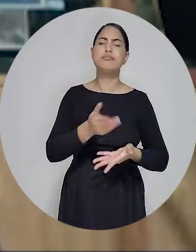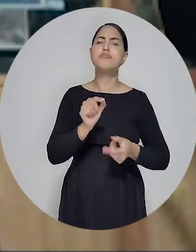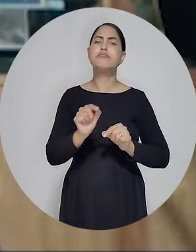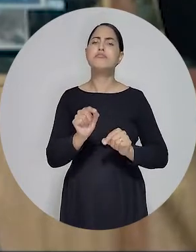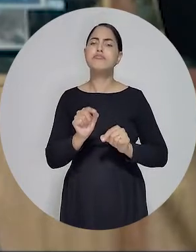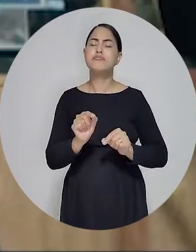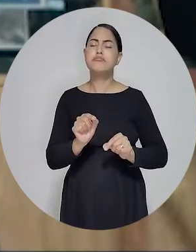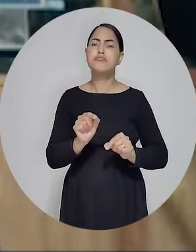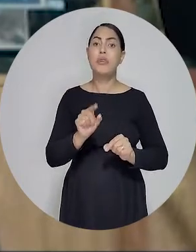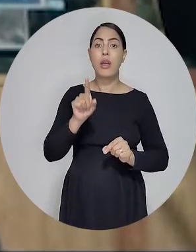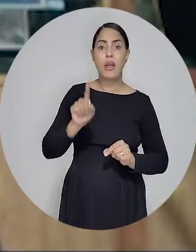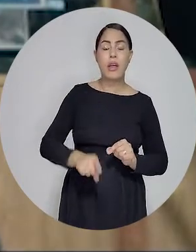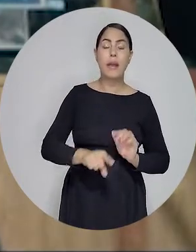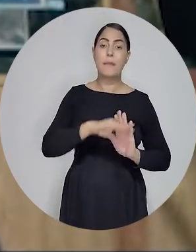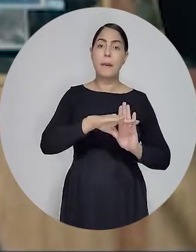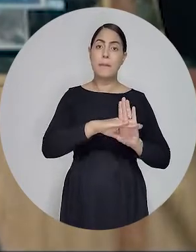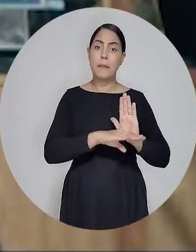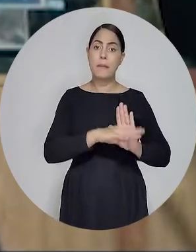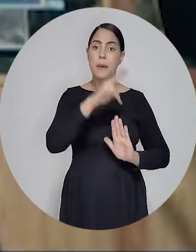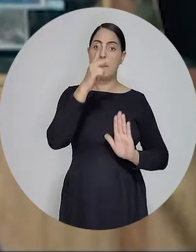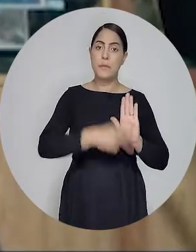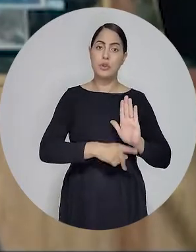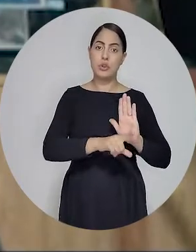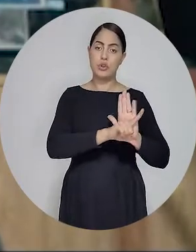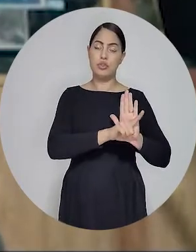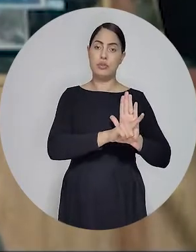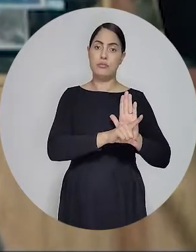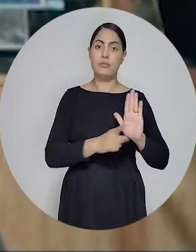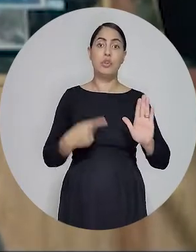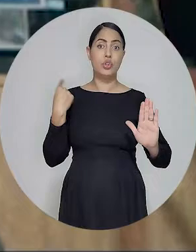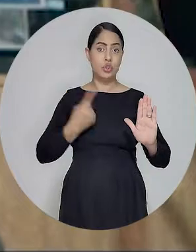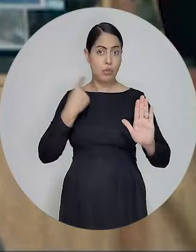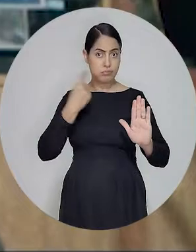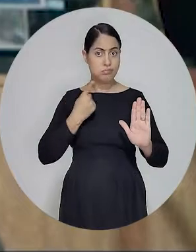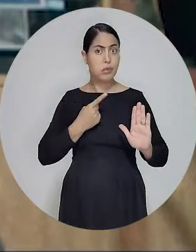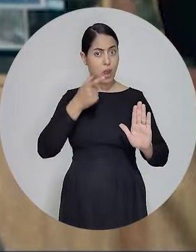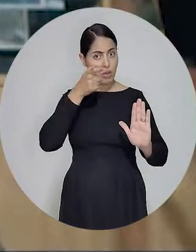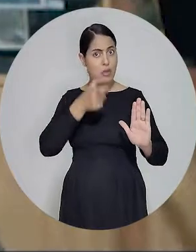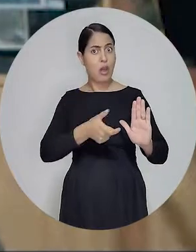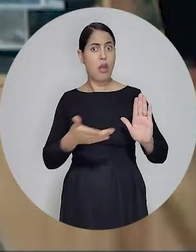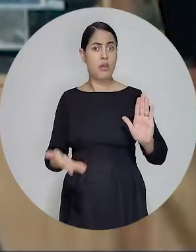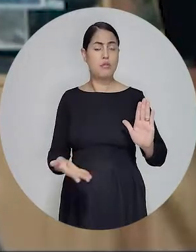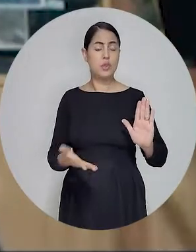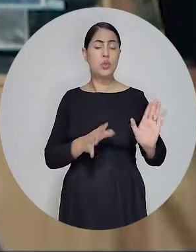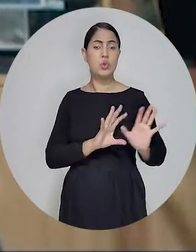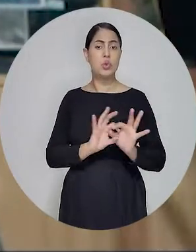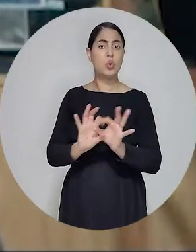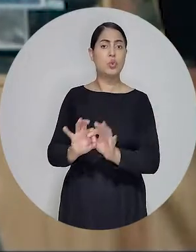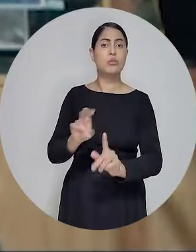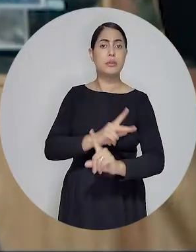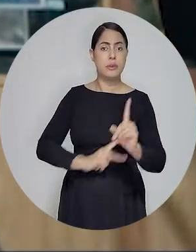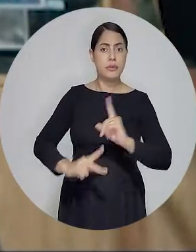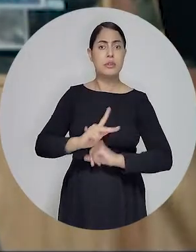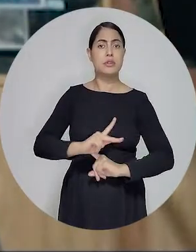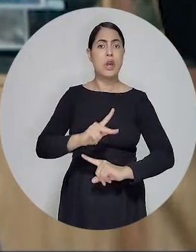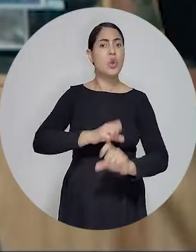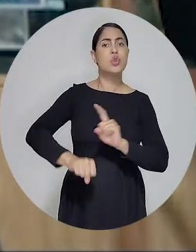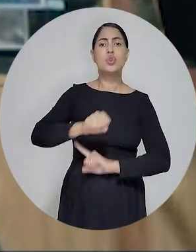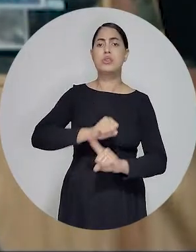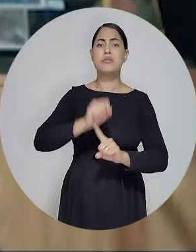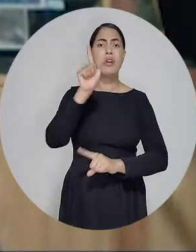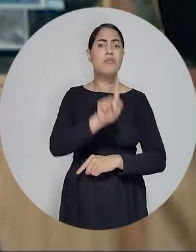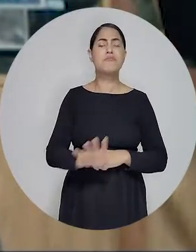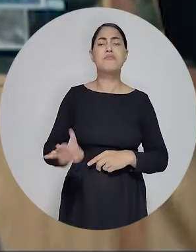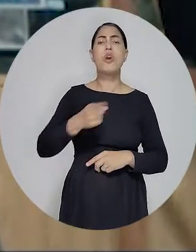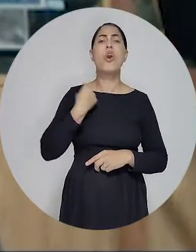Acompanhamento Legislativo, a tramitação de processos de projetos de lei que são de interesse da advocacia previdenciária, dos